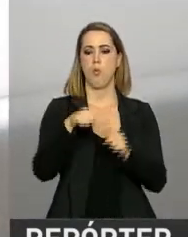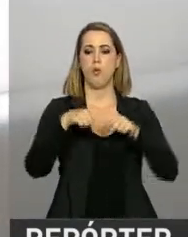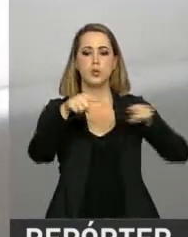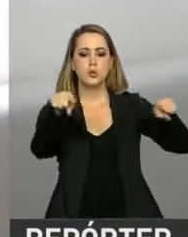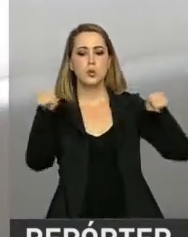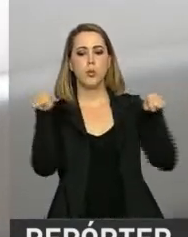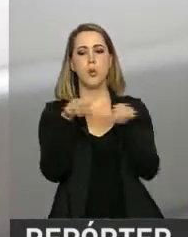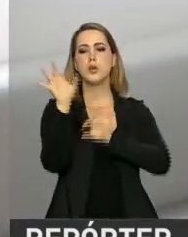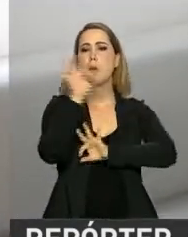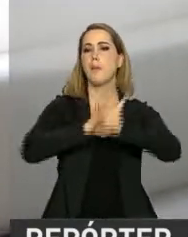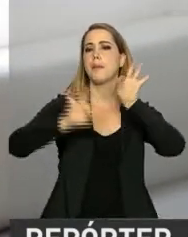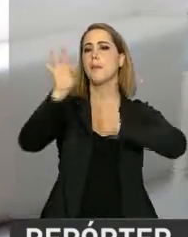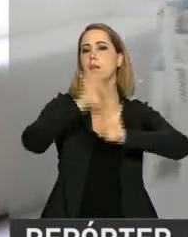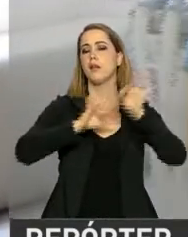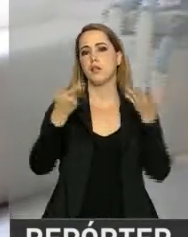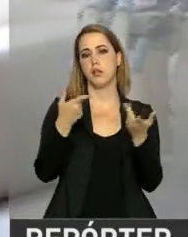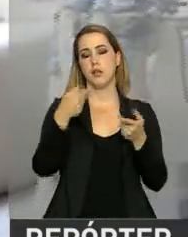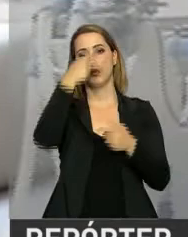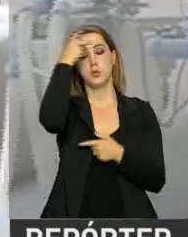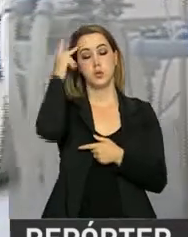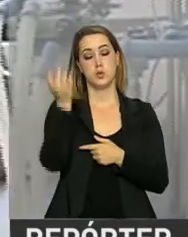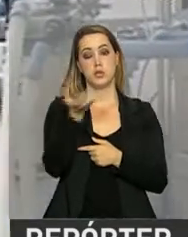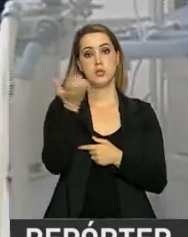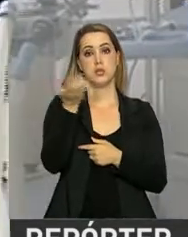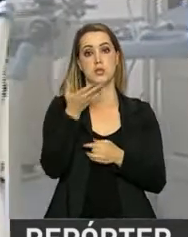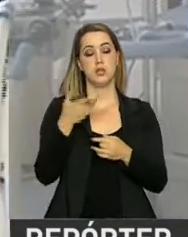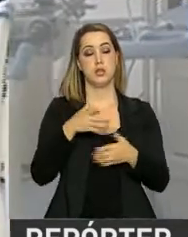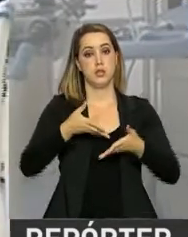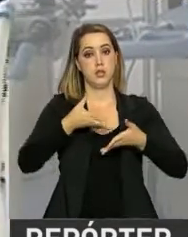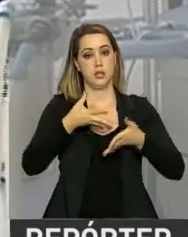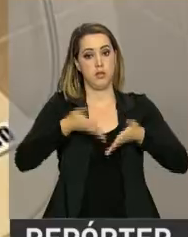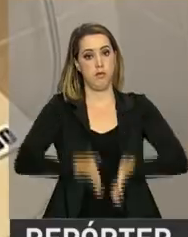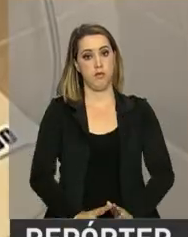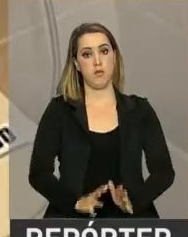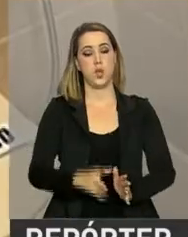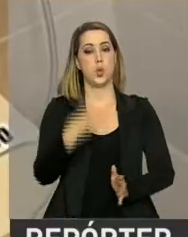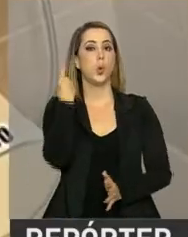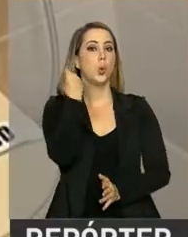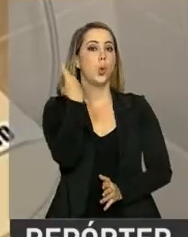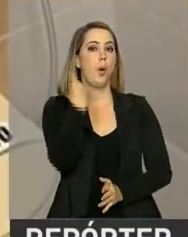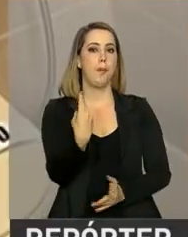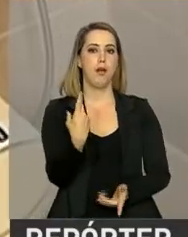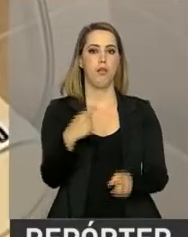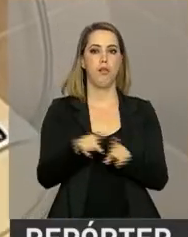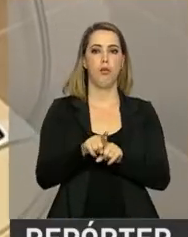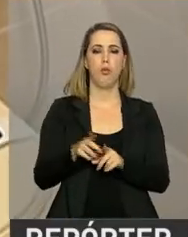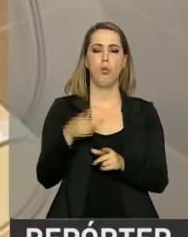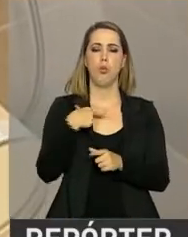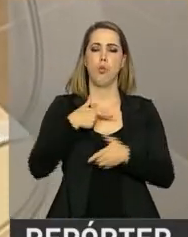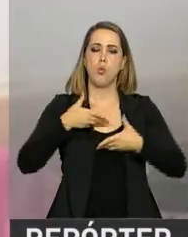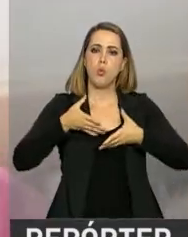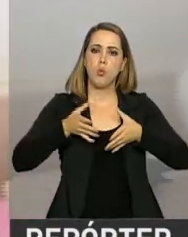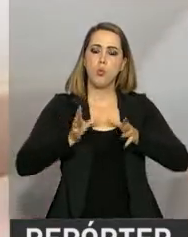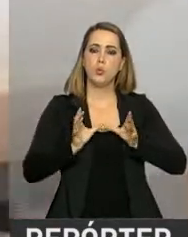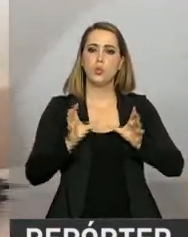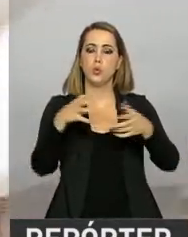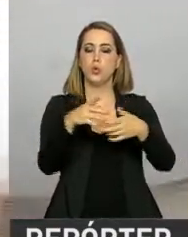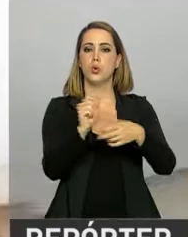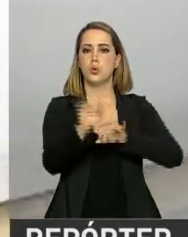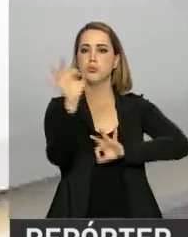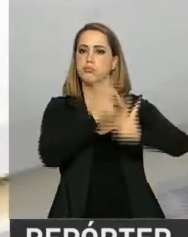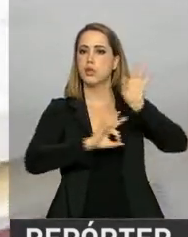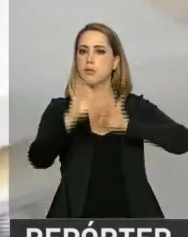preparado para a gestante que opta pelo parto normal, com equipe de médicos e enfermeiros obstetras e equipamentos para ajudar